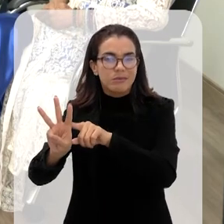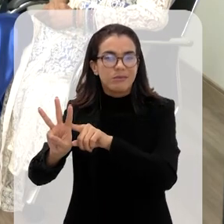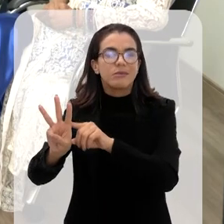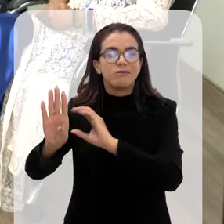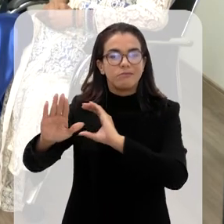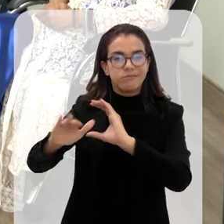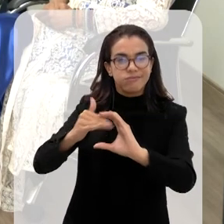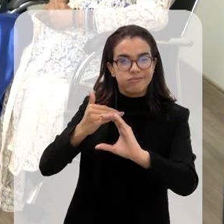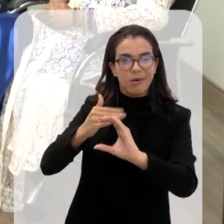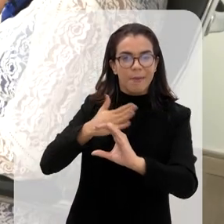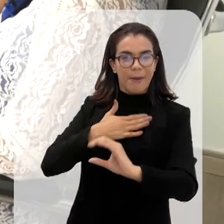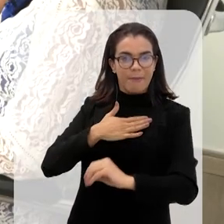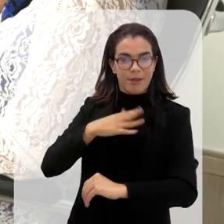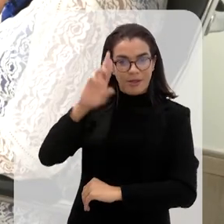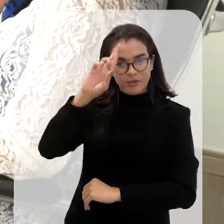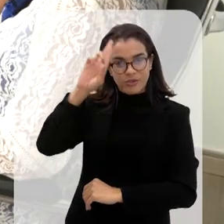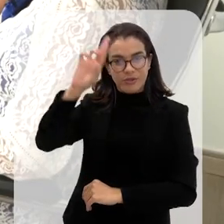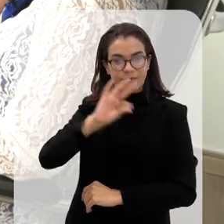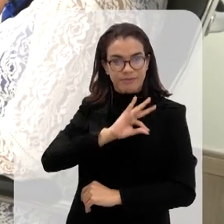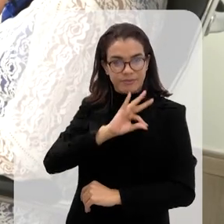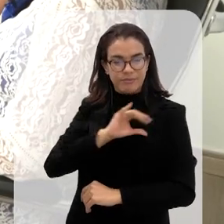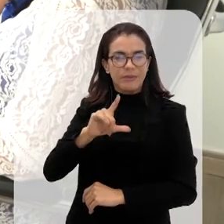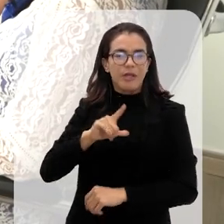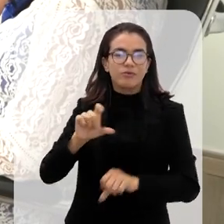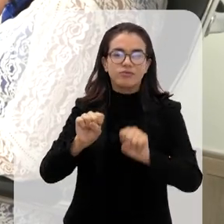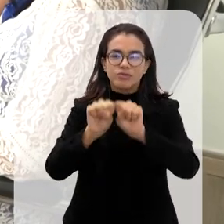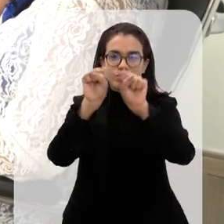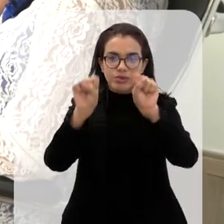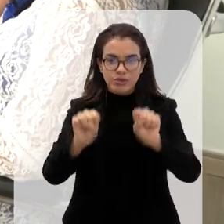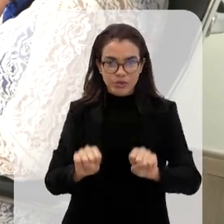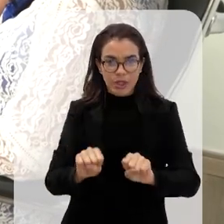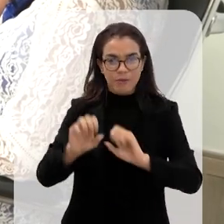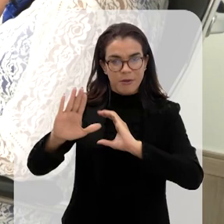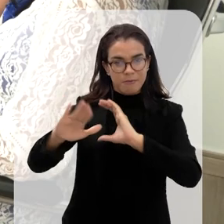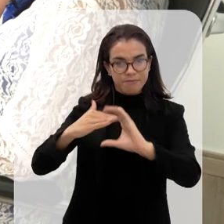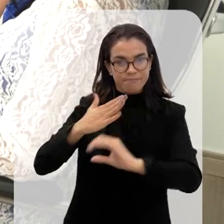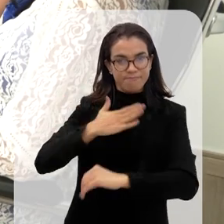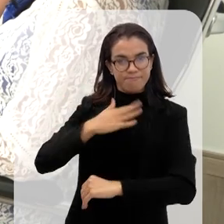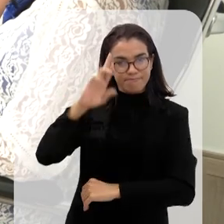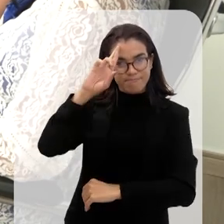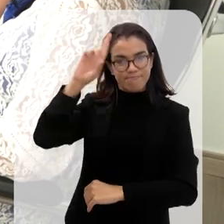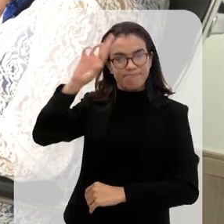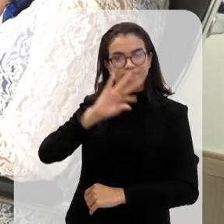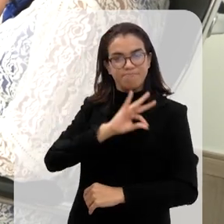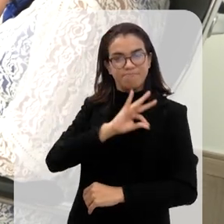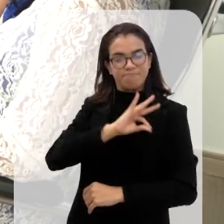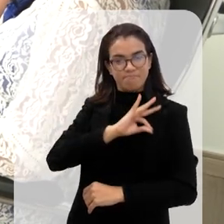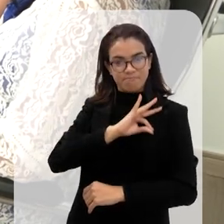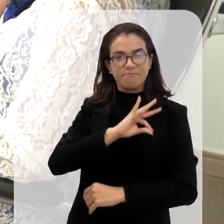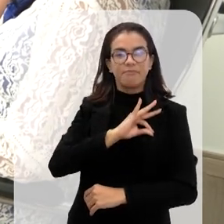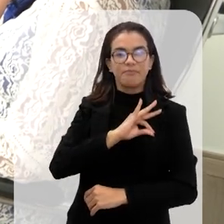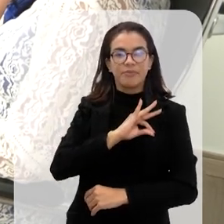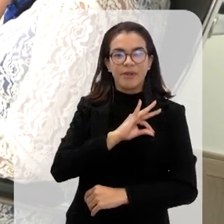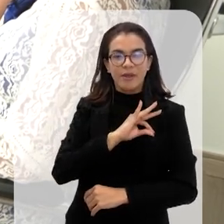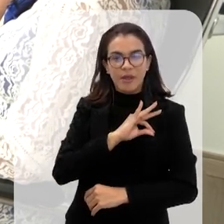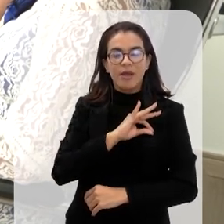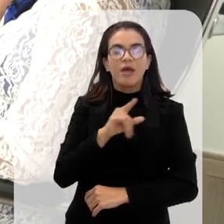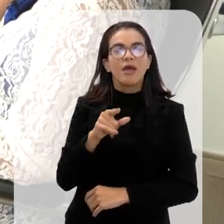online, cai na caixa da delegada. Existe um sistema que cai na caixa dessa delegada e a delegada